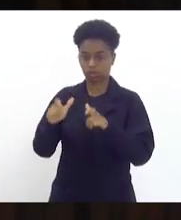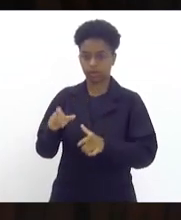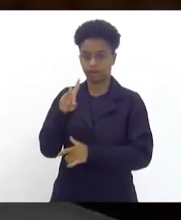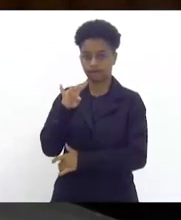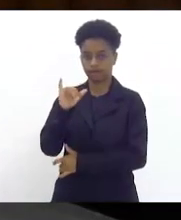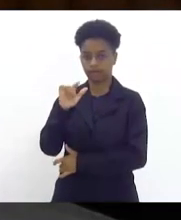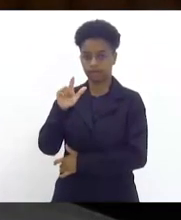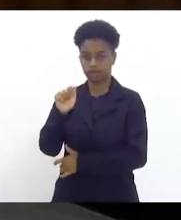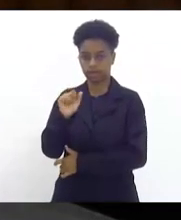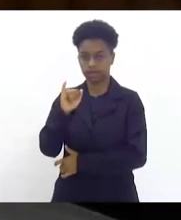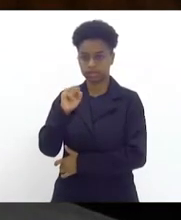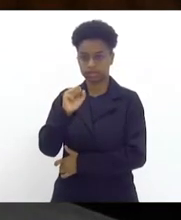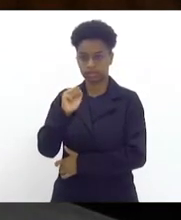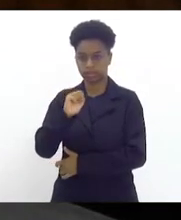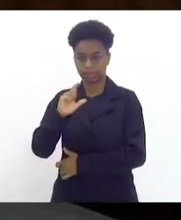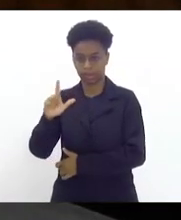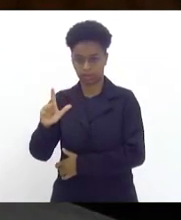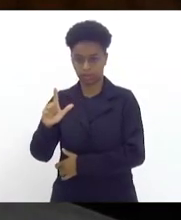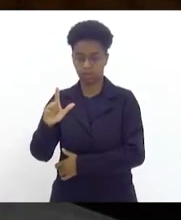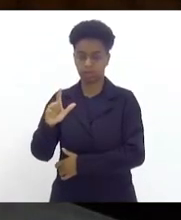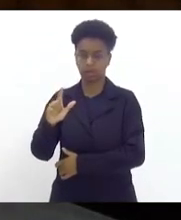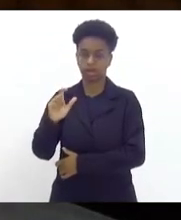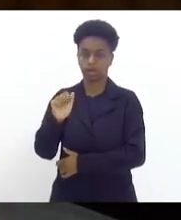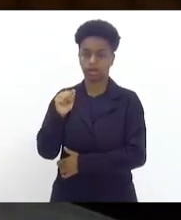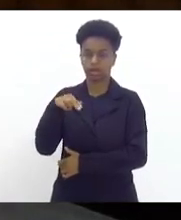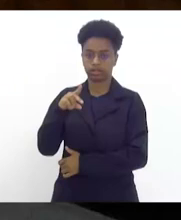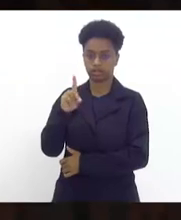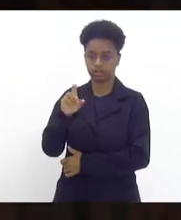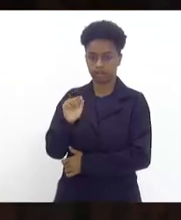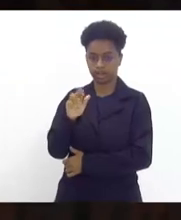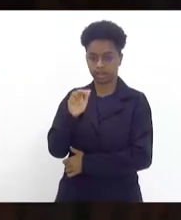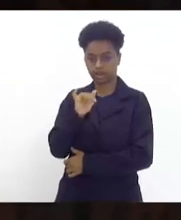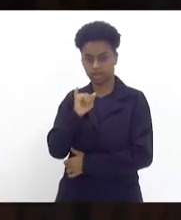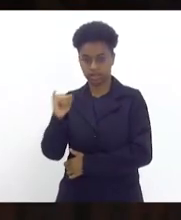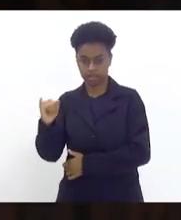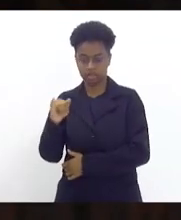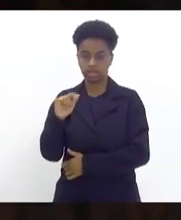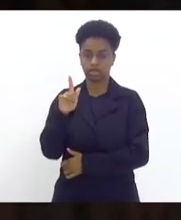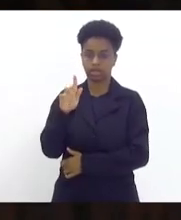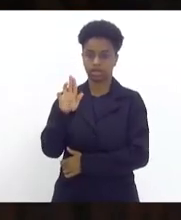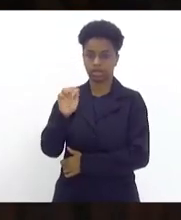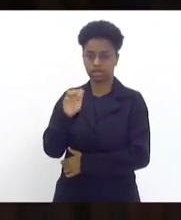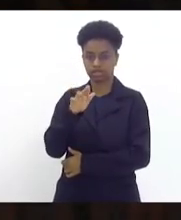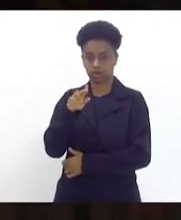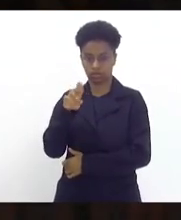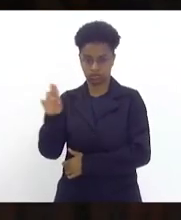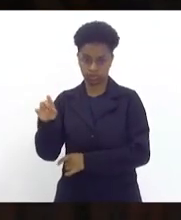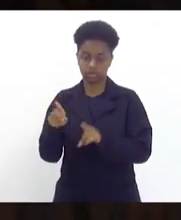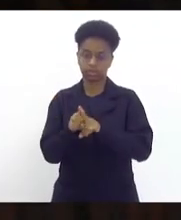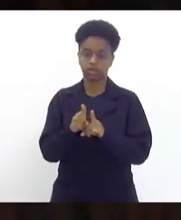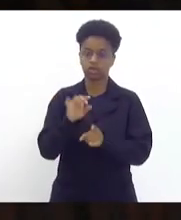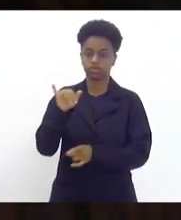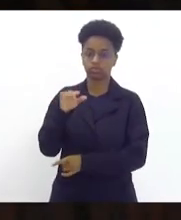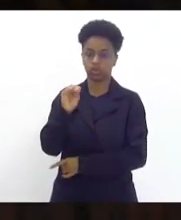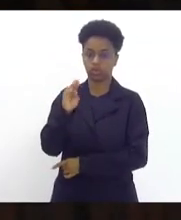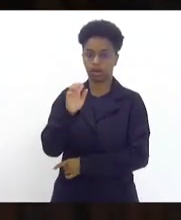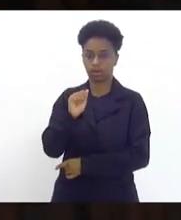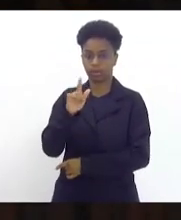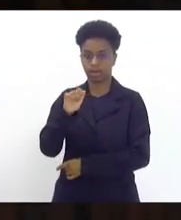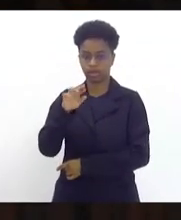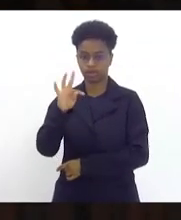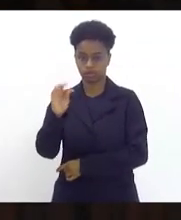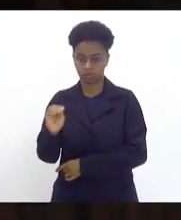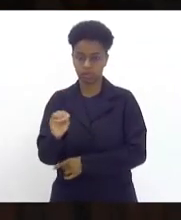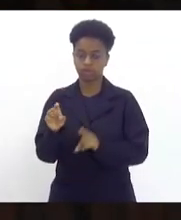Andaraí Grajaú e Maracanã do senhor João Alberto Brito vice-presidente do Conselho comunitário de segurança